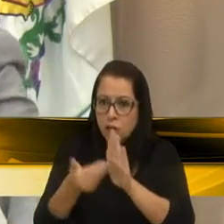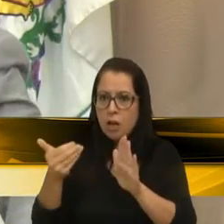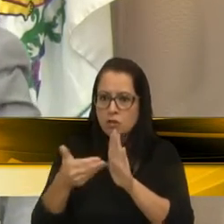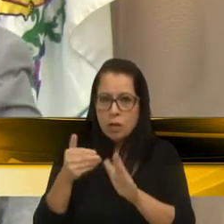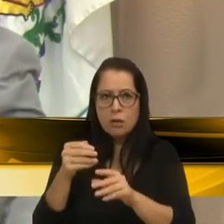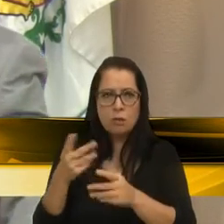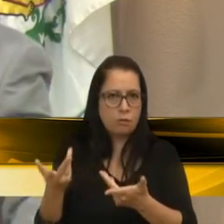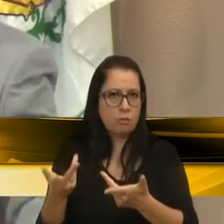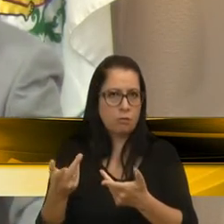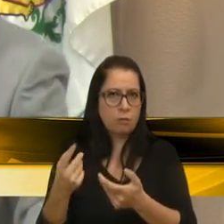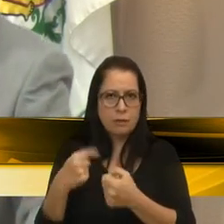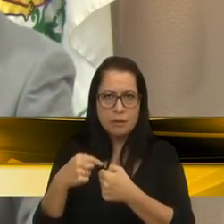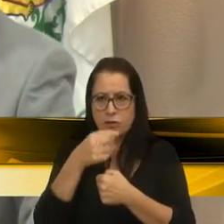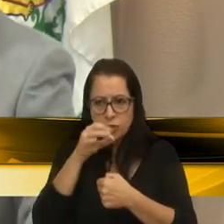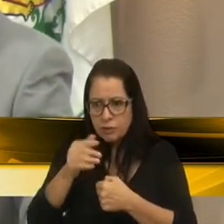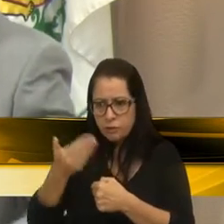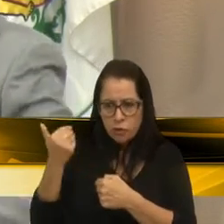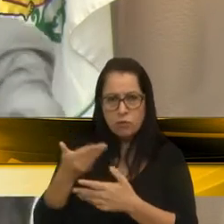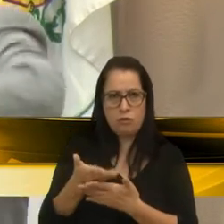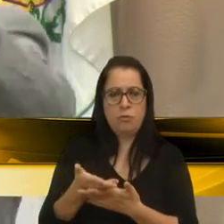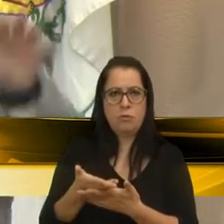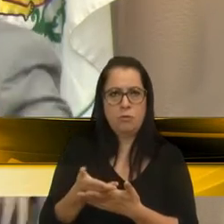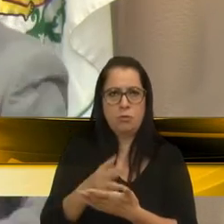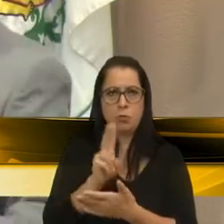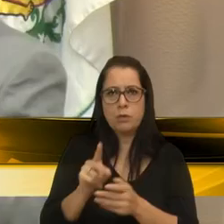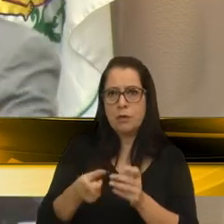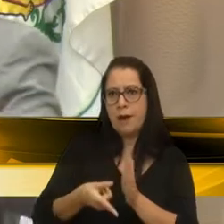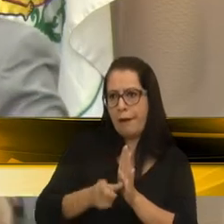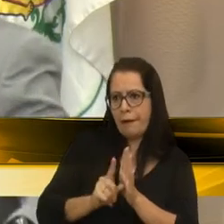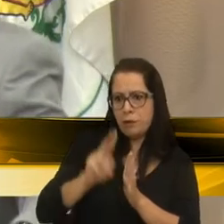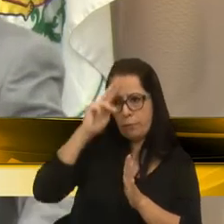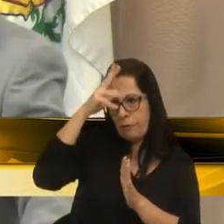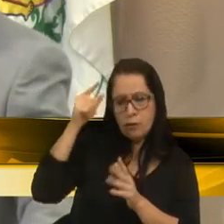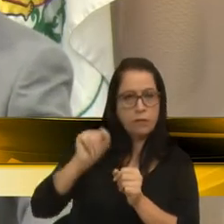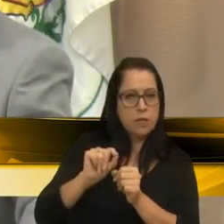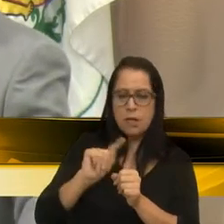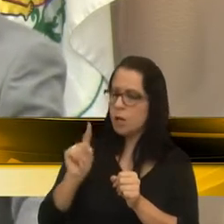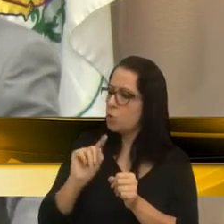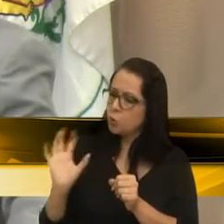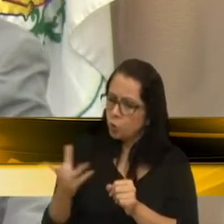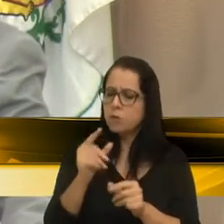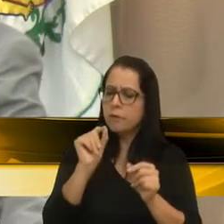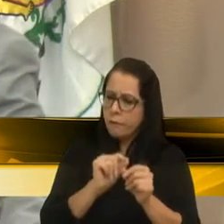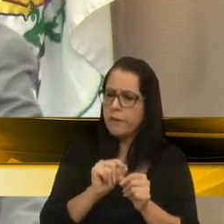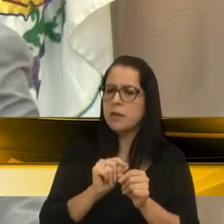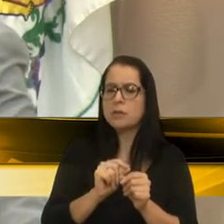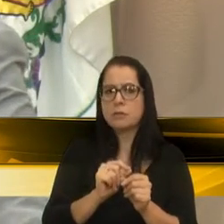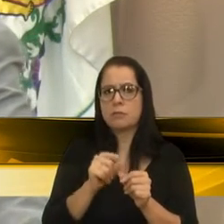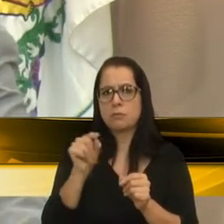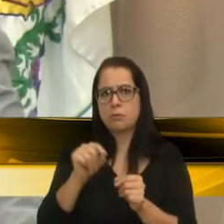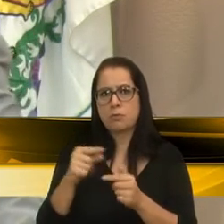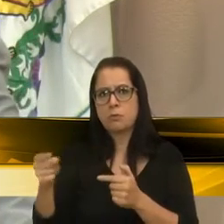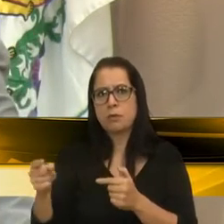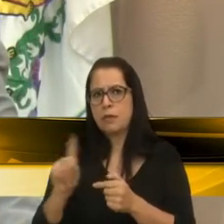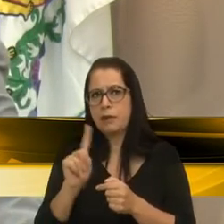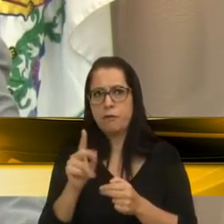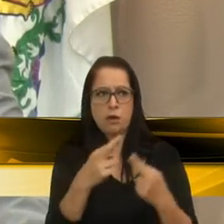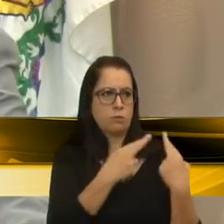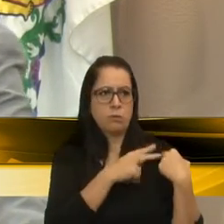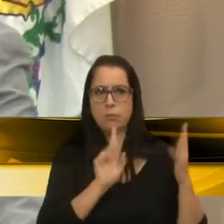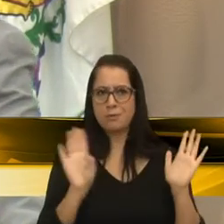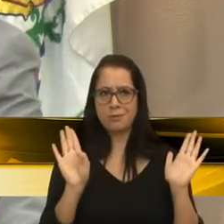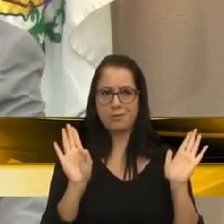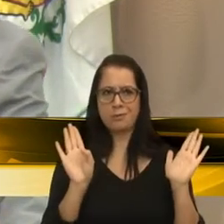processo. Então não existe essa, vereador Bandeira, de os anteriores não fizeram. Todo mundo fez o que cabia ao município, tanto que ninguém foi